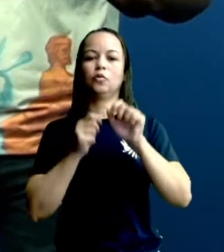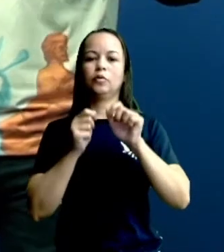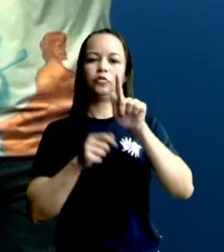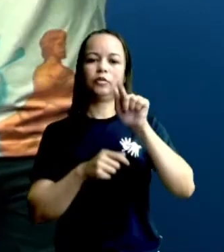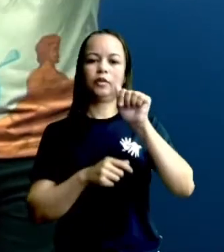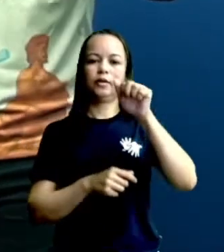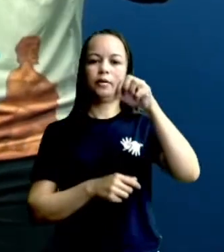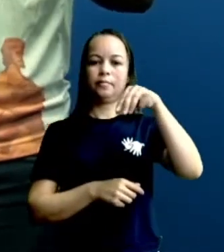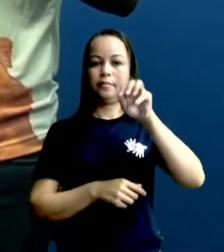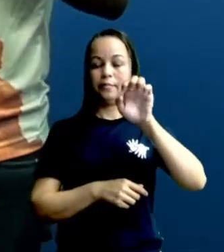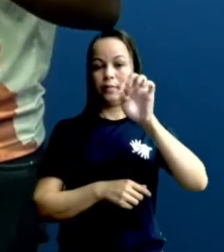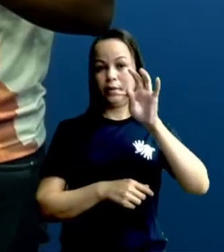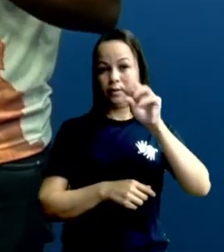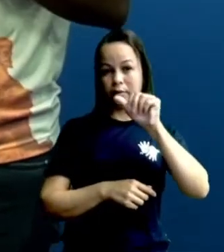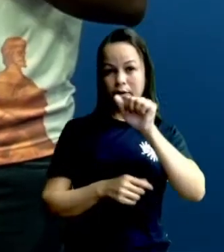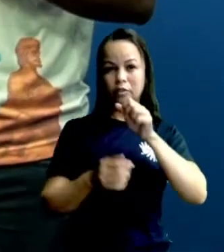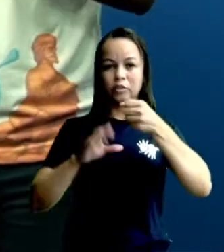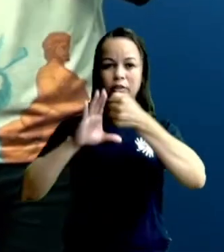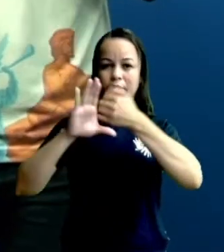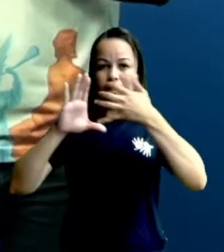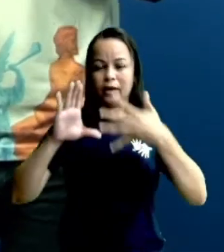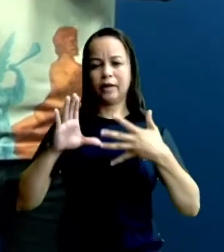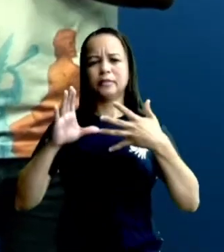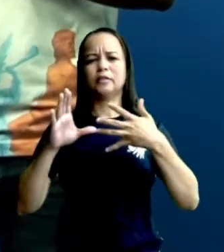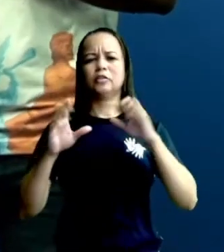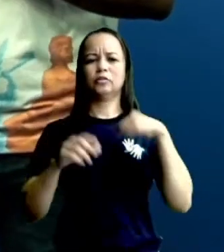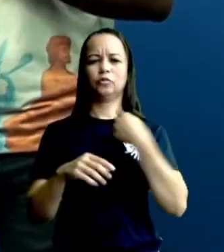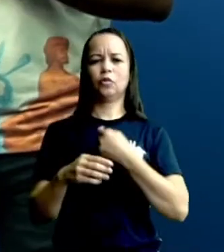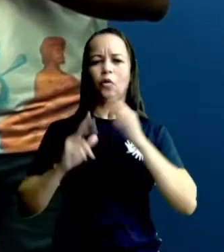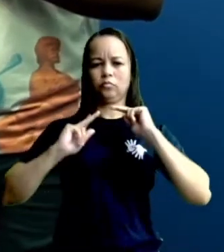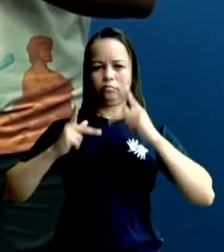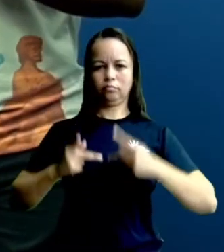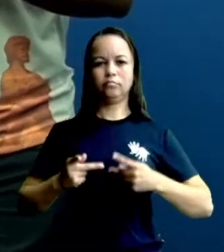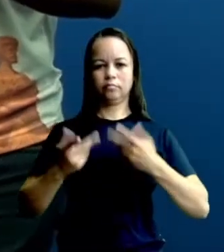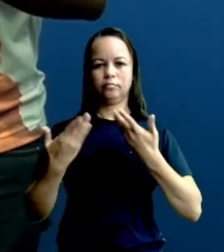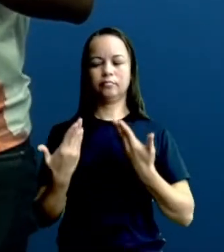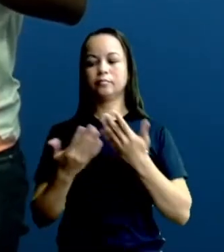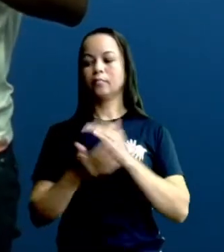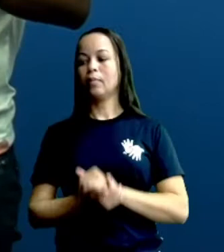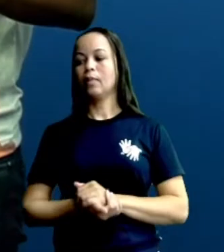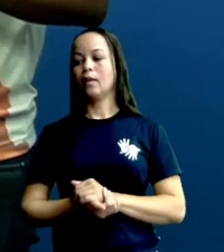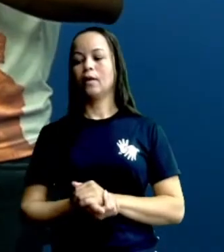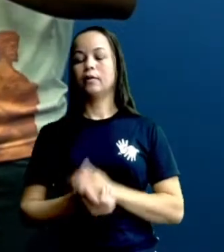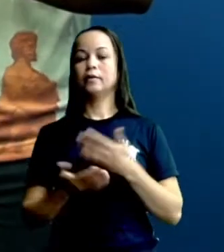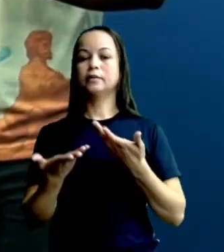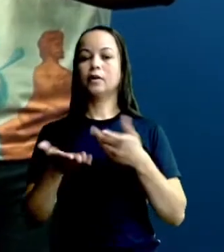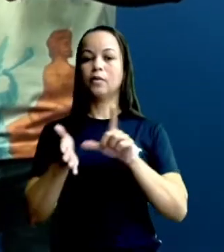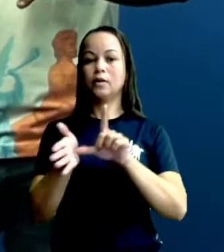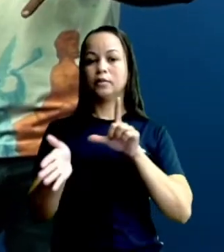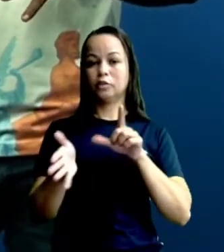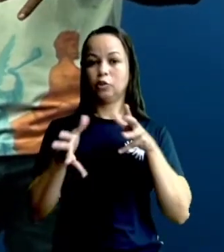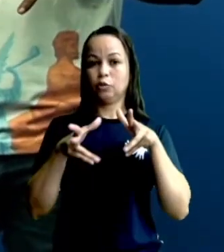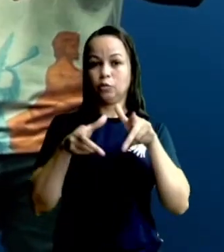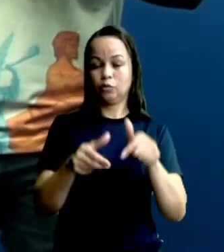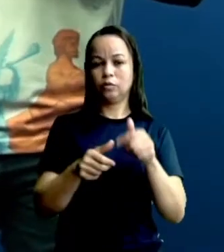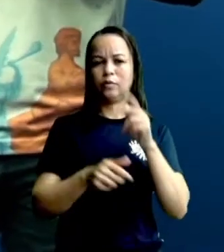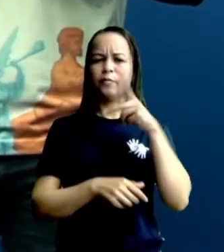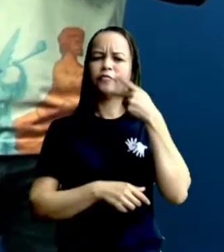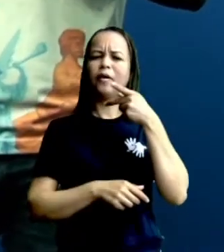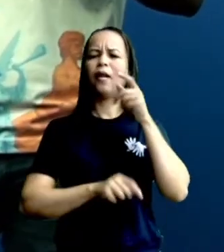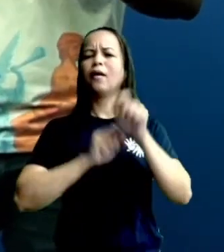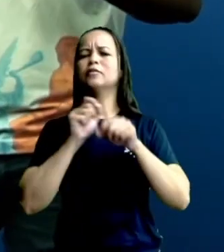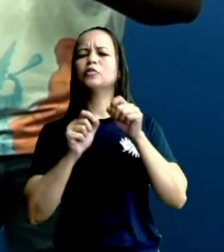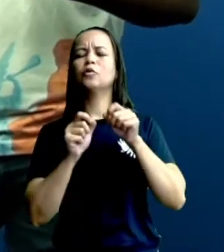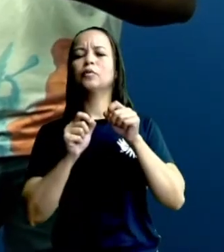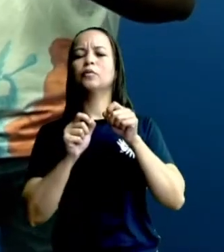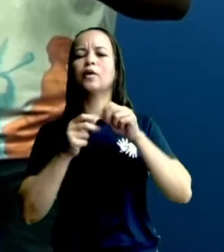transmissão de características para nosso ser, né? Então, antes de tudo, vamos falar sobre o que é